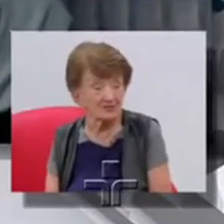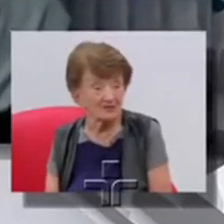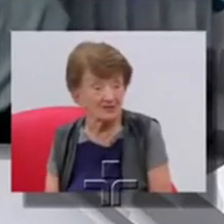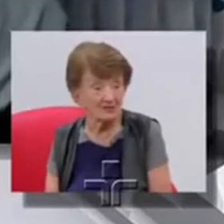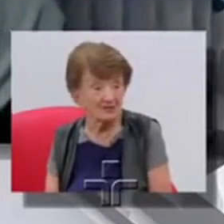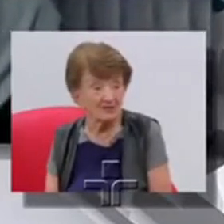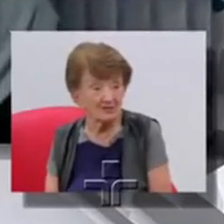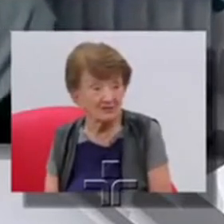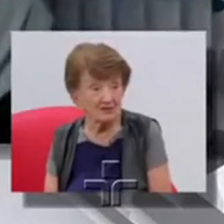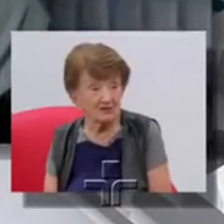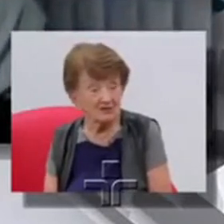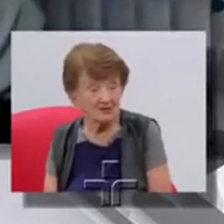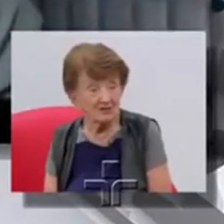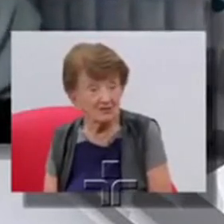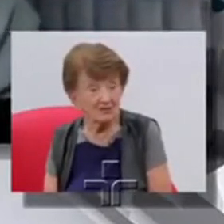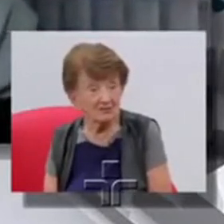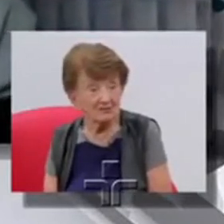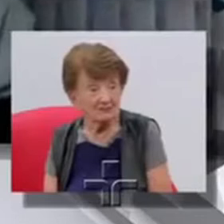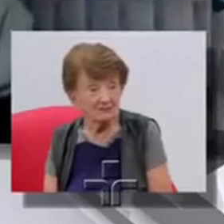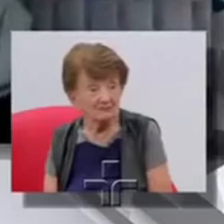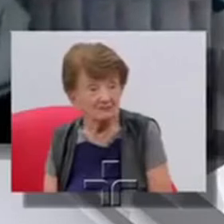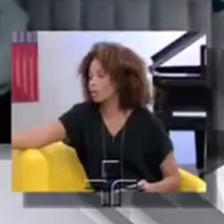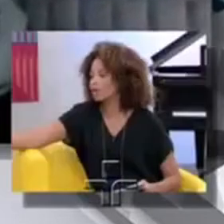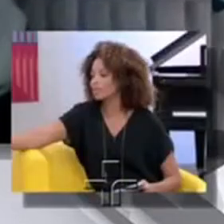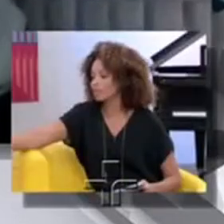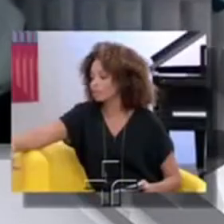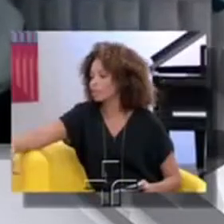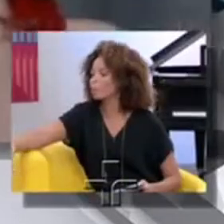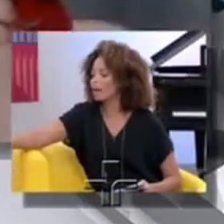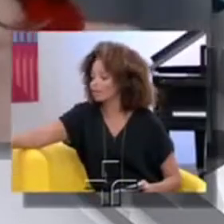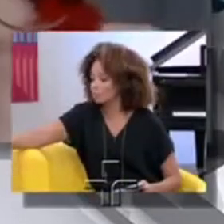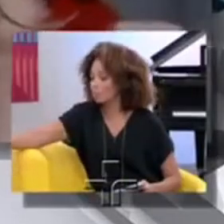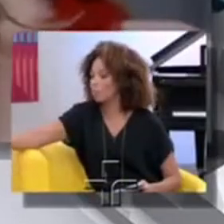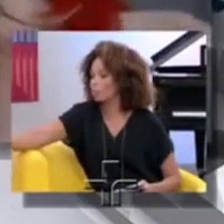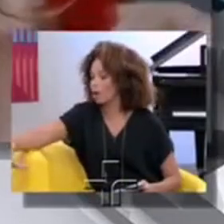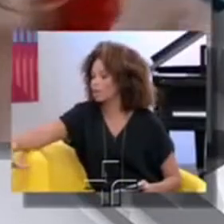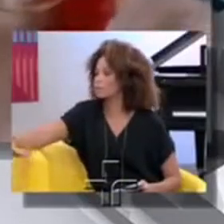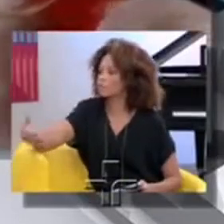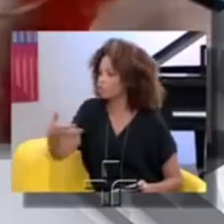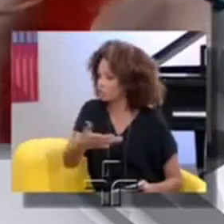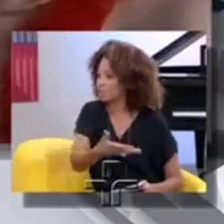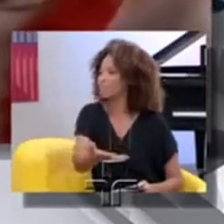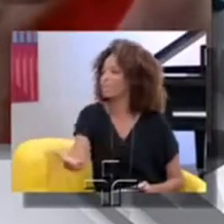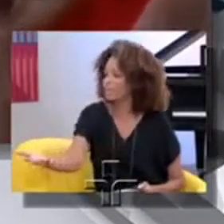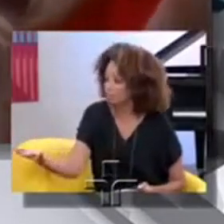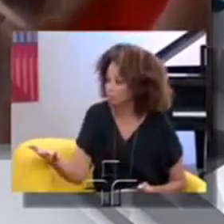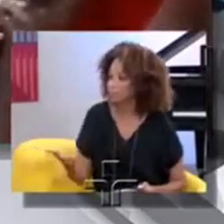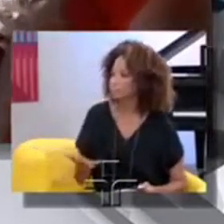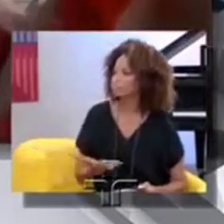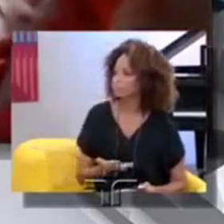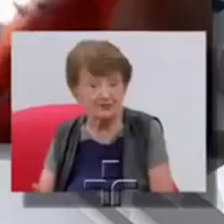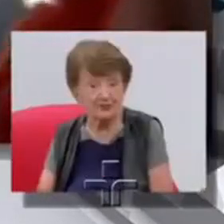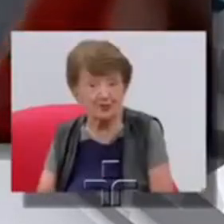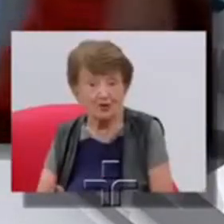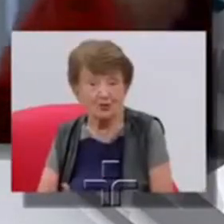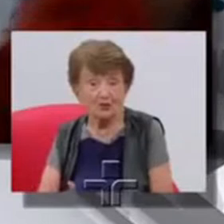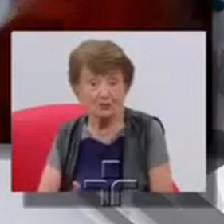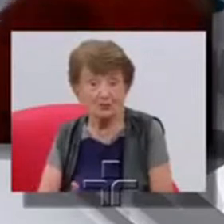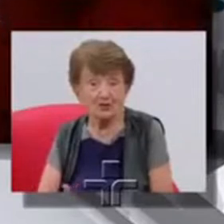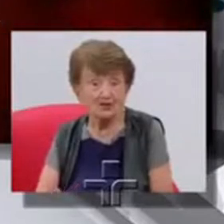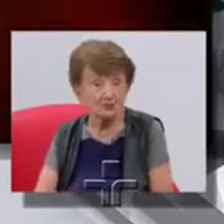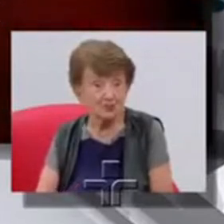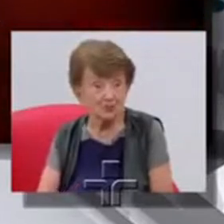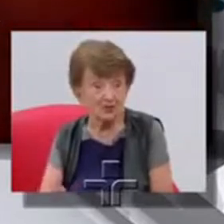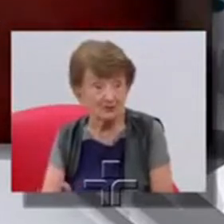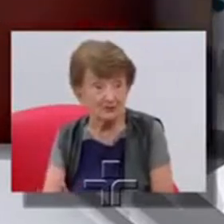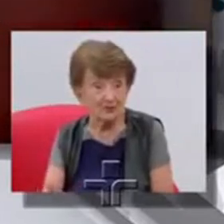E a sua relação, a relação do seu cinema com a literatura passa um pouco por aí. Por aí, porque ele lendo o livro, o